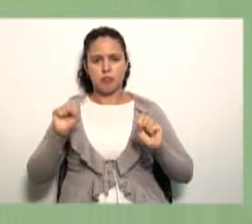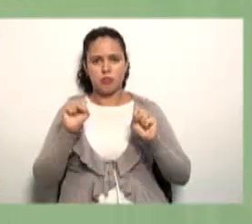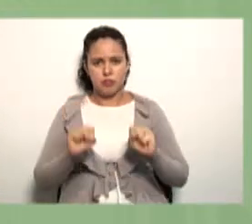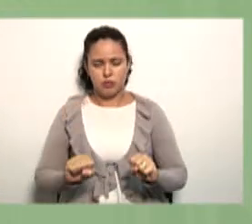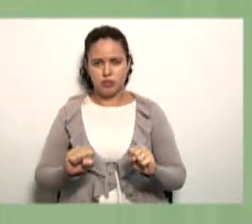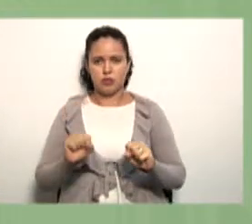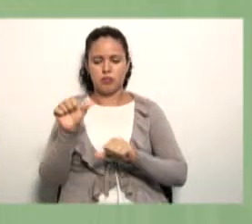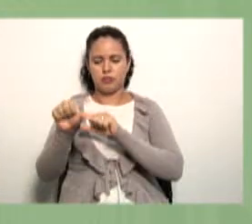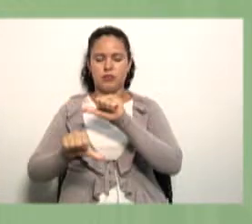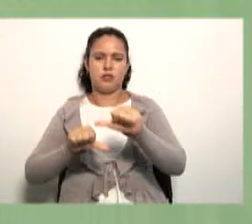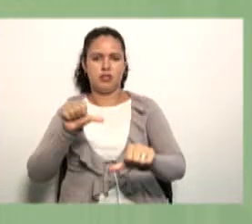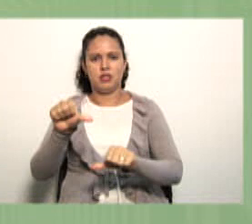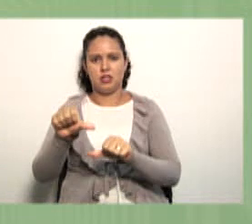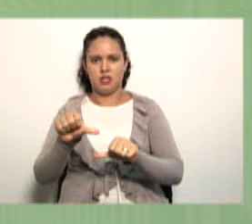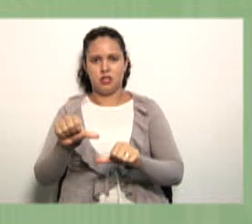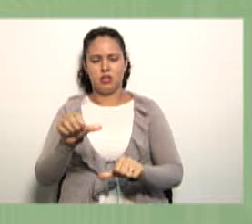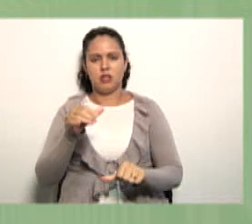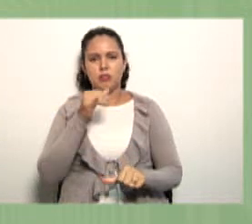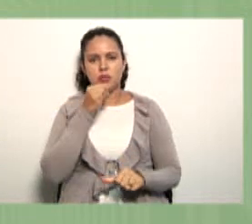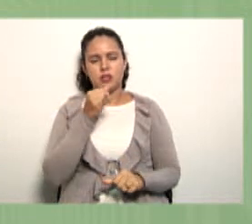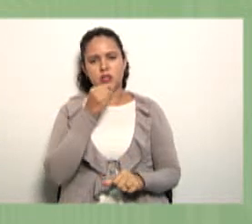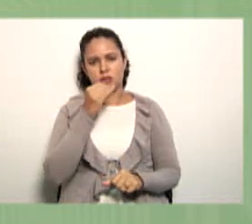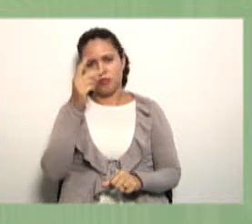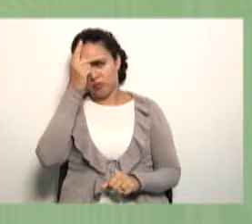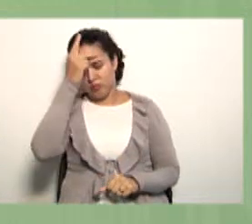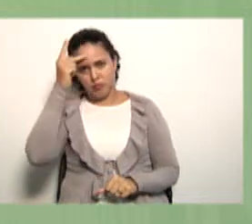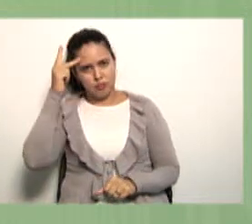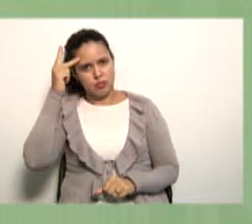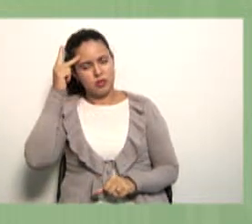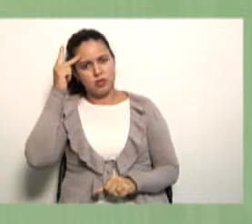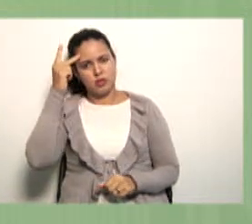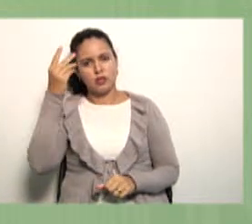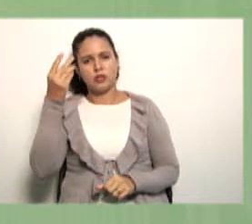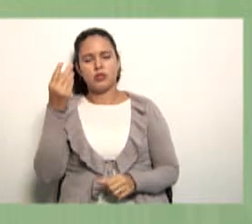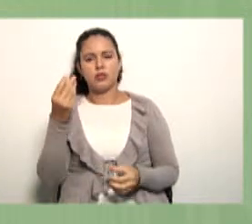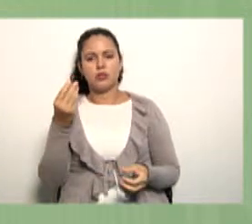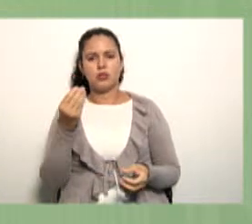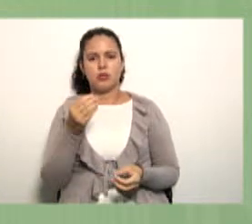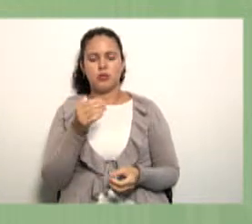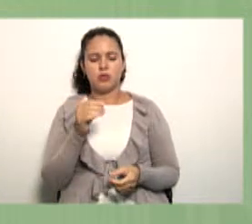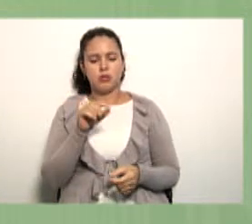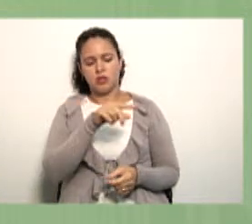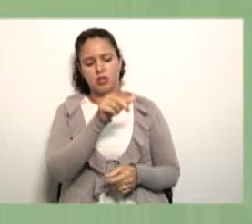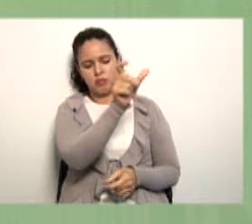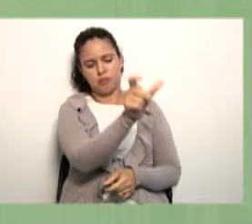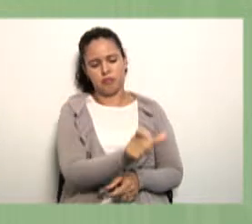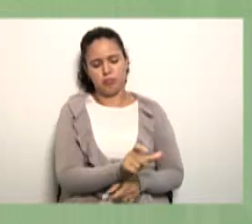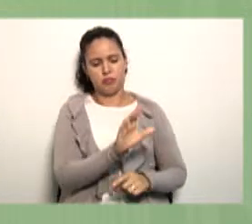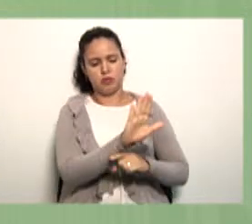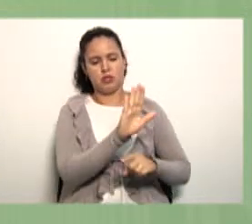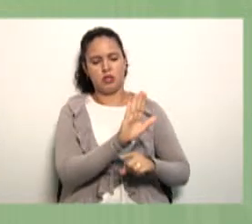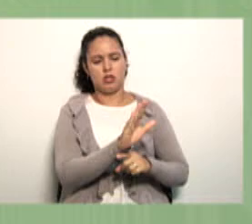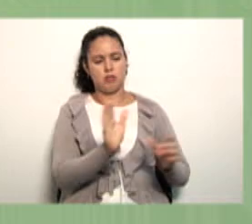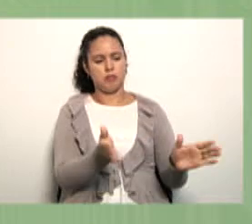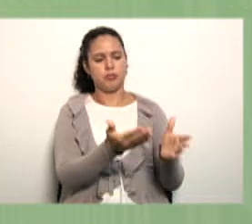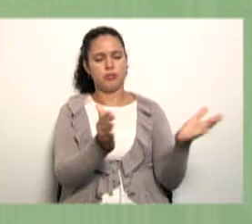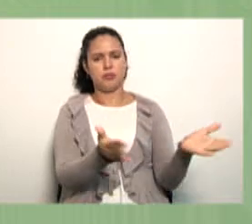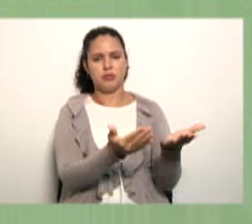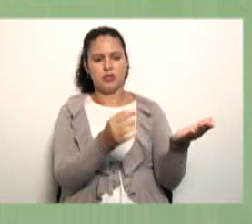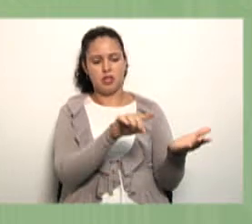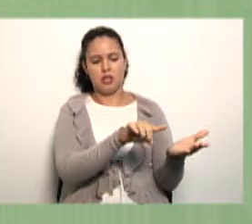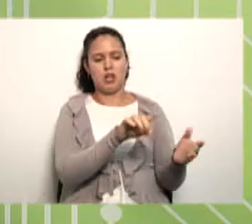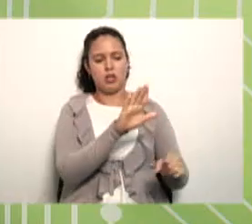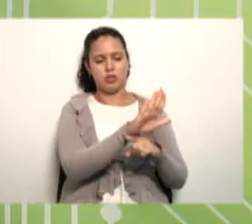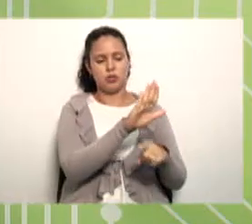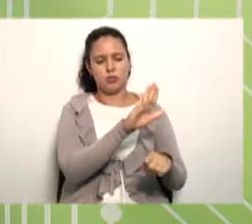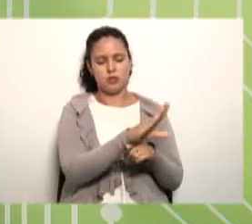A ideia de que pessoas reagem a incentivos. Se você incentivar a pessoa, ela pode tomar uma decisão diferente. A gente tem